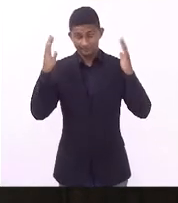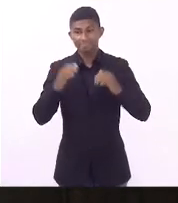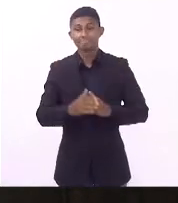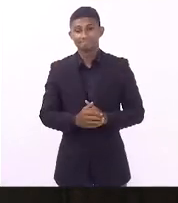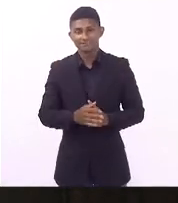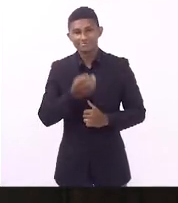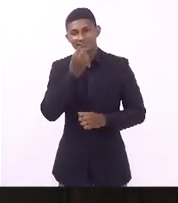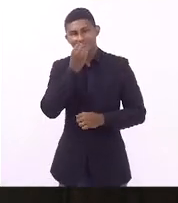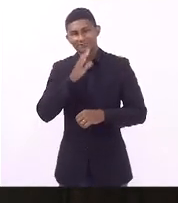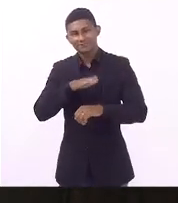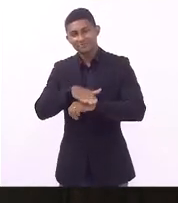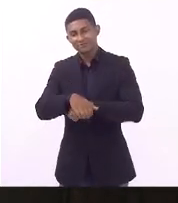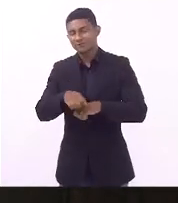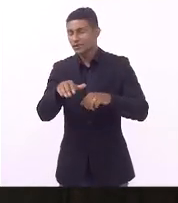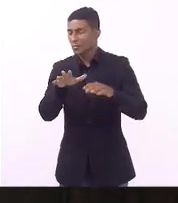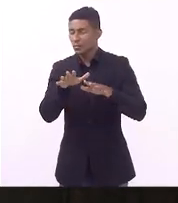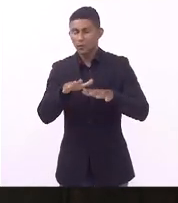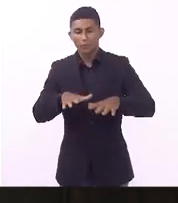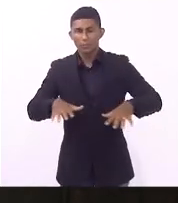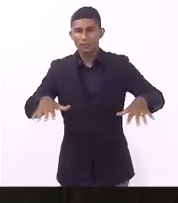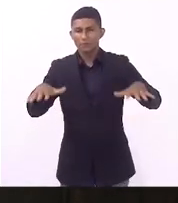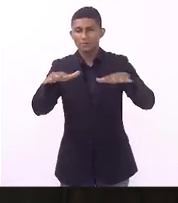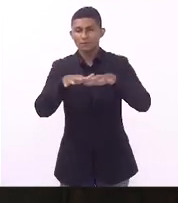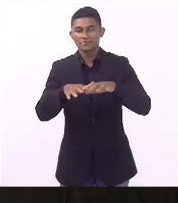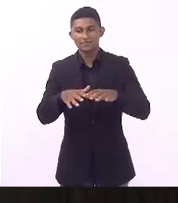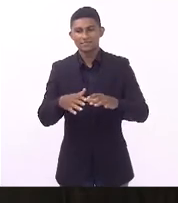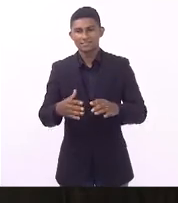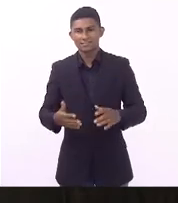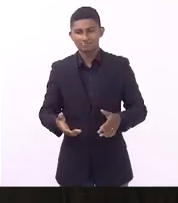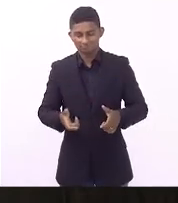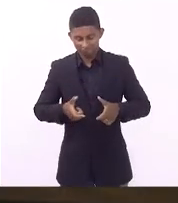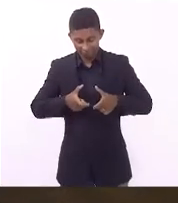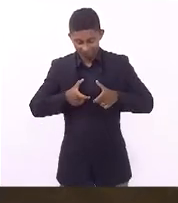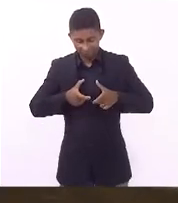Boa noite a todos e todas. Olha que maravilha.